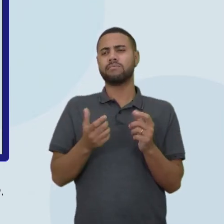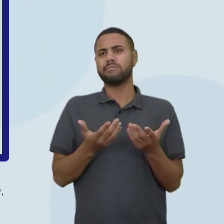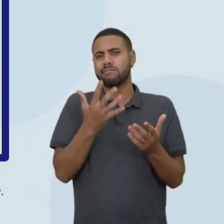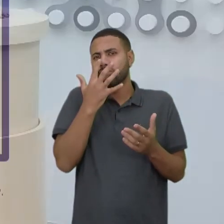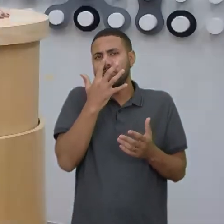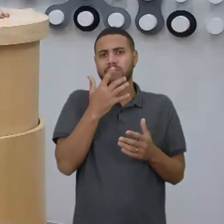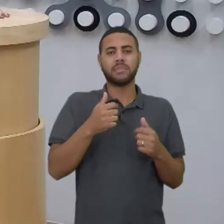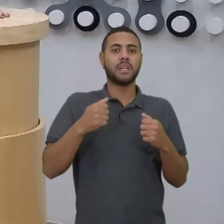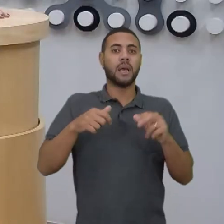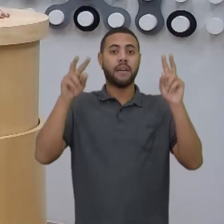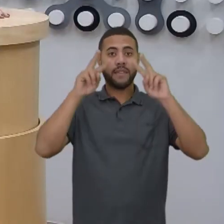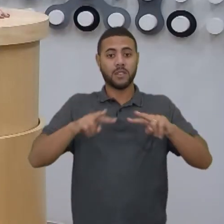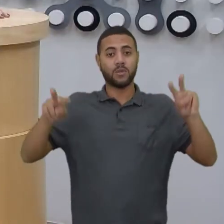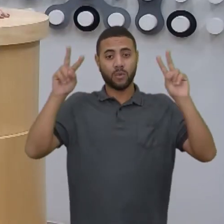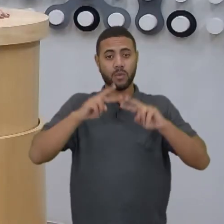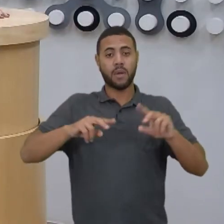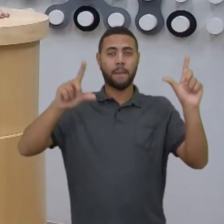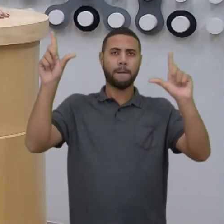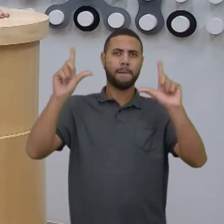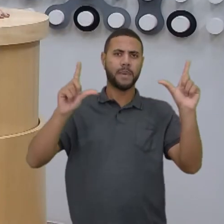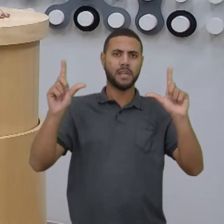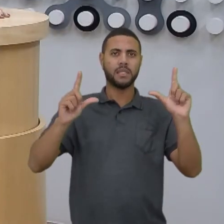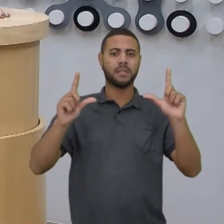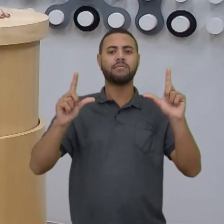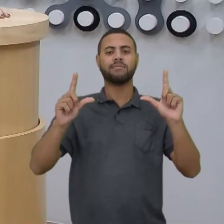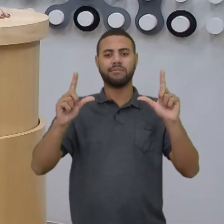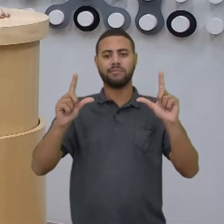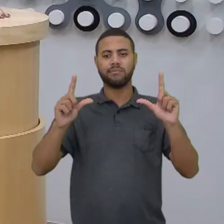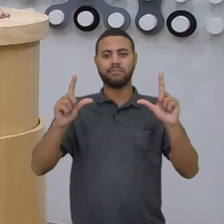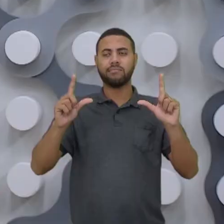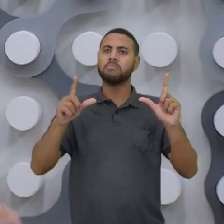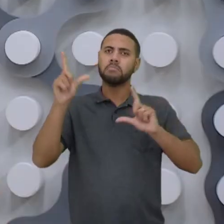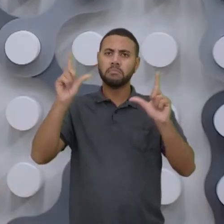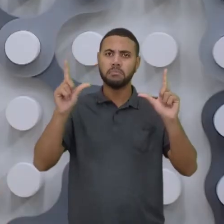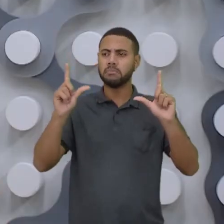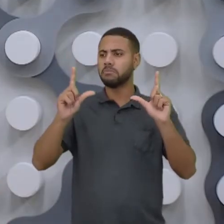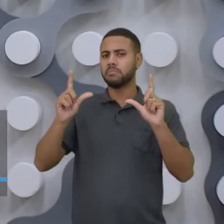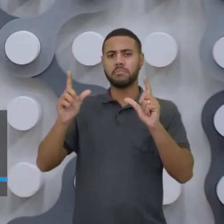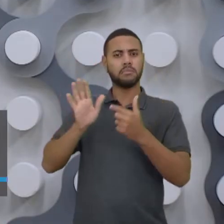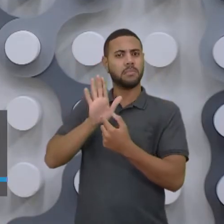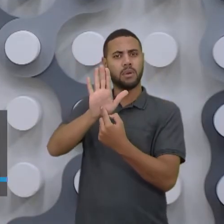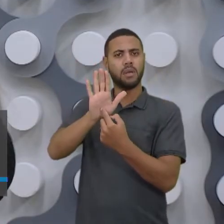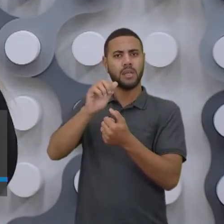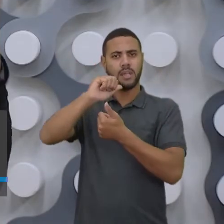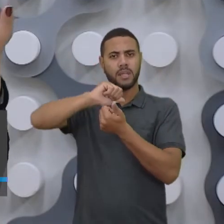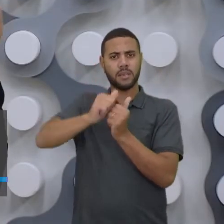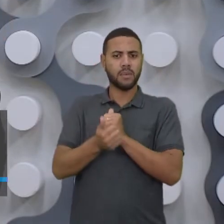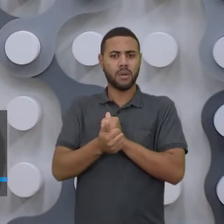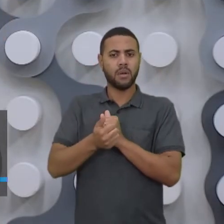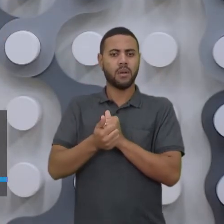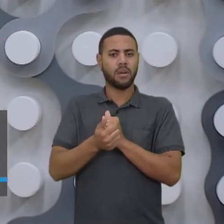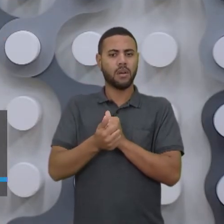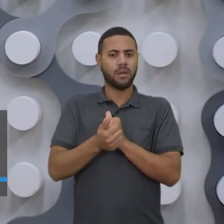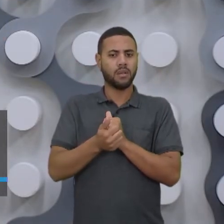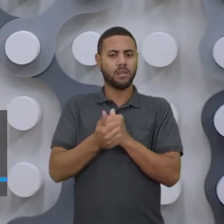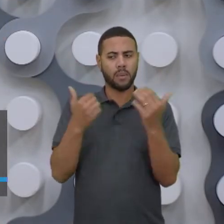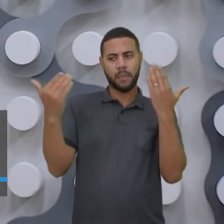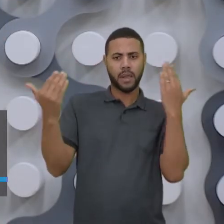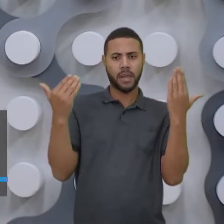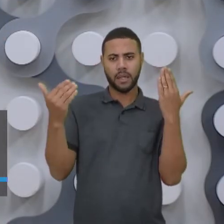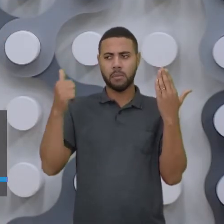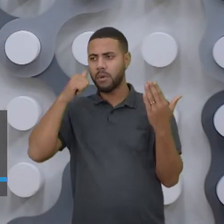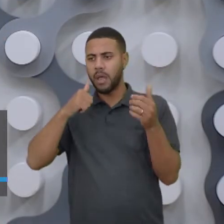questão da visibilidade na mídia e como a mídia trata o esporte um comparado ao